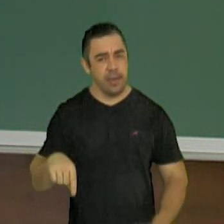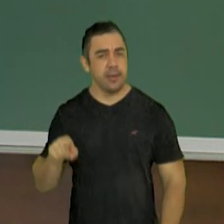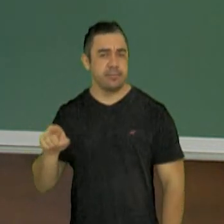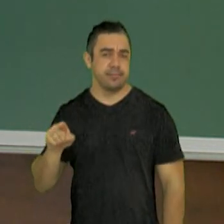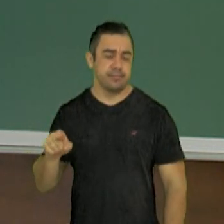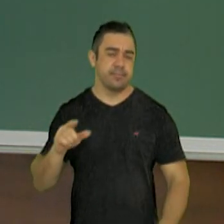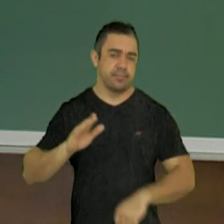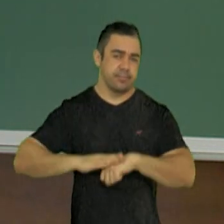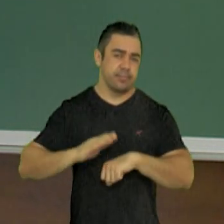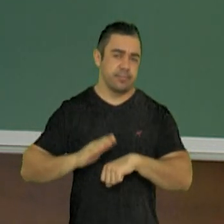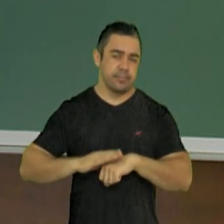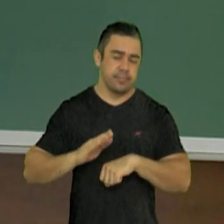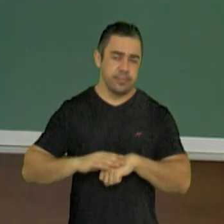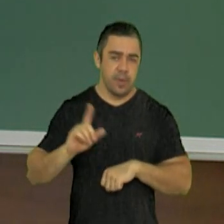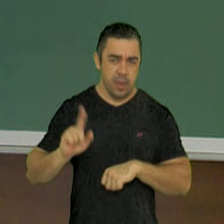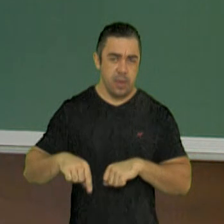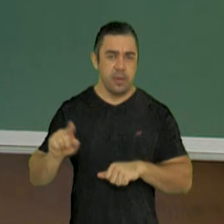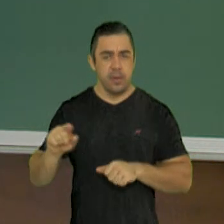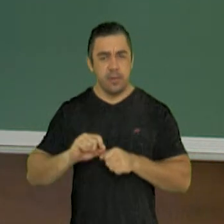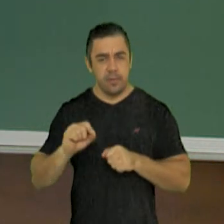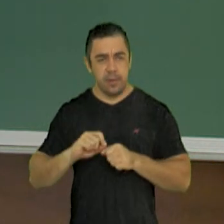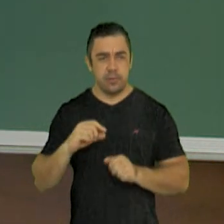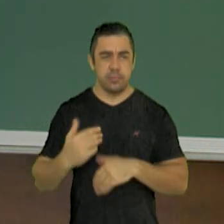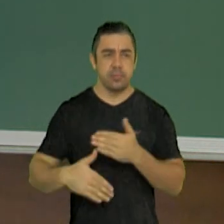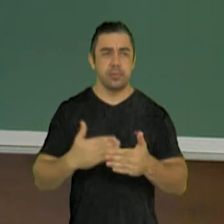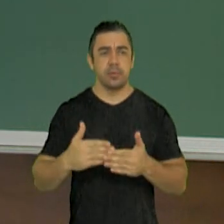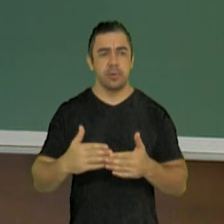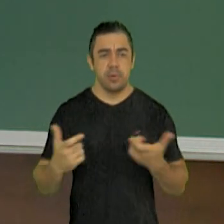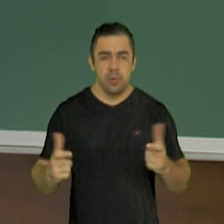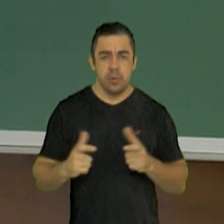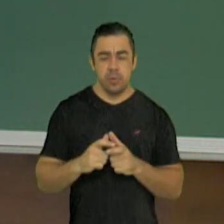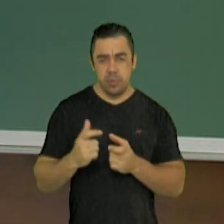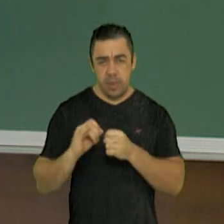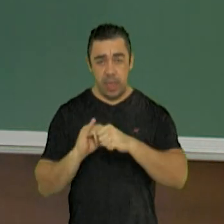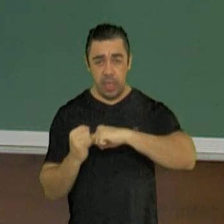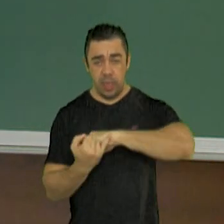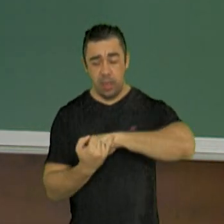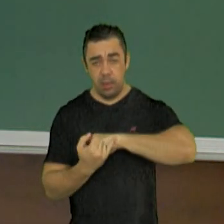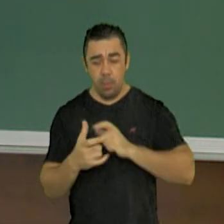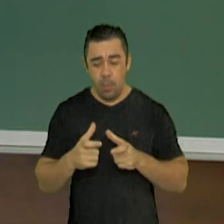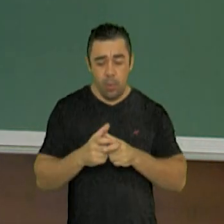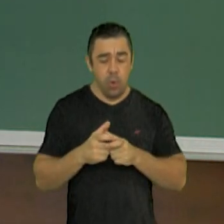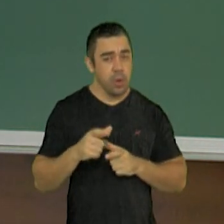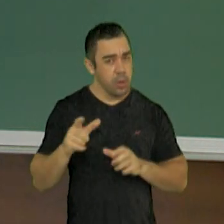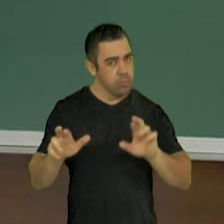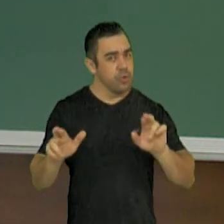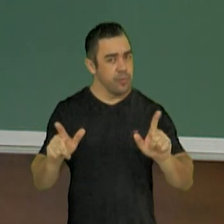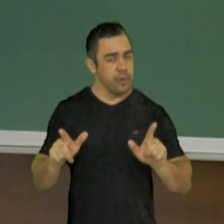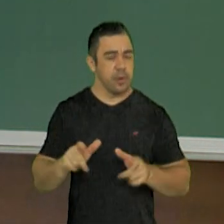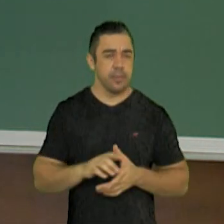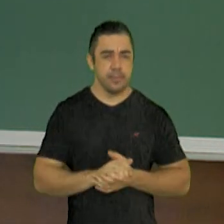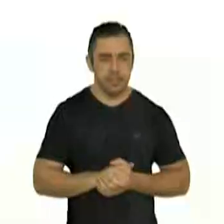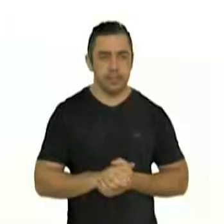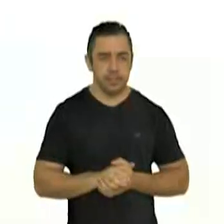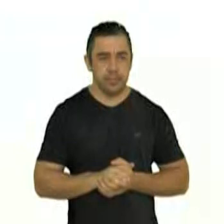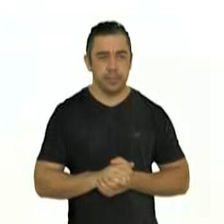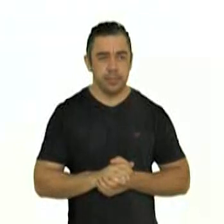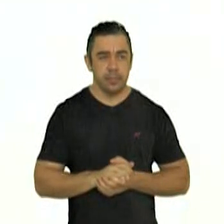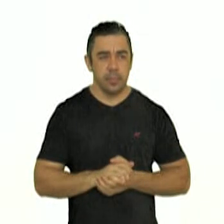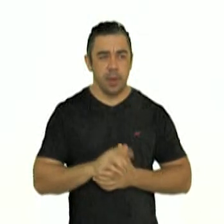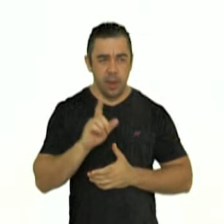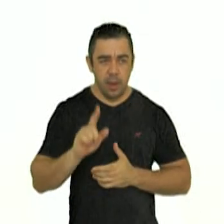a capacidade de produzir, né, nesse pequeno território. É um povo diferenciado também no sentido